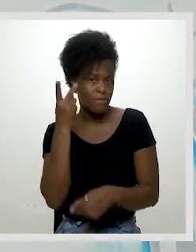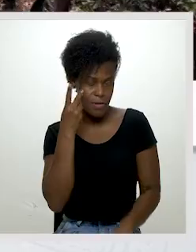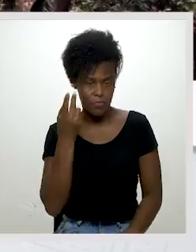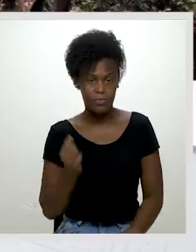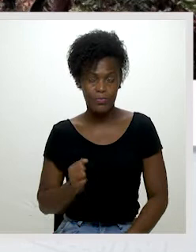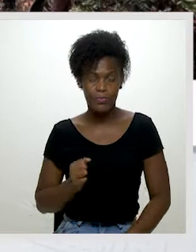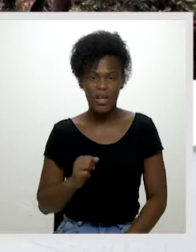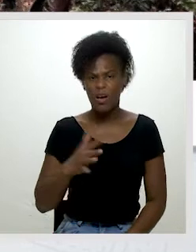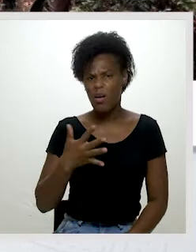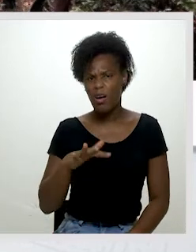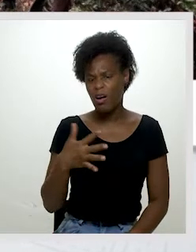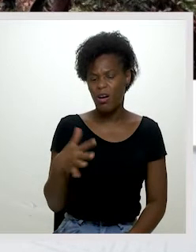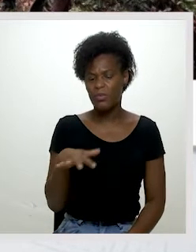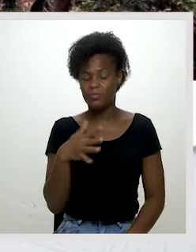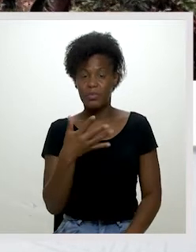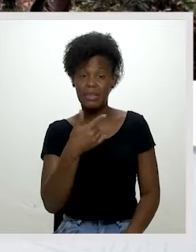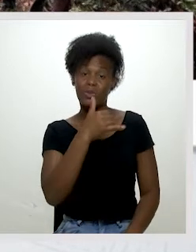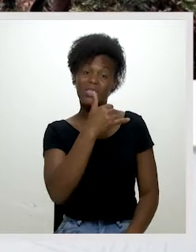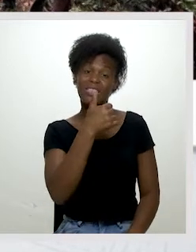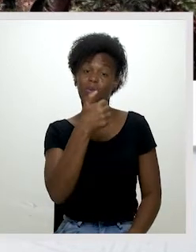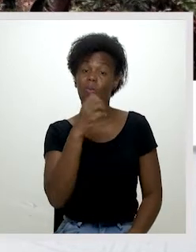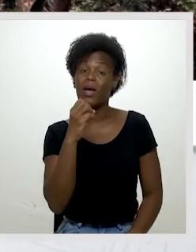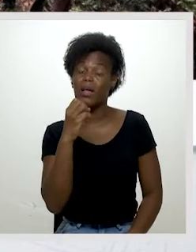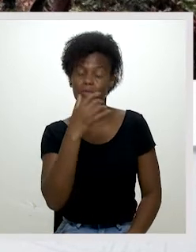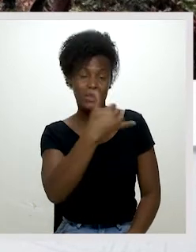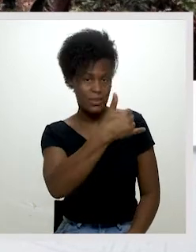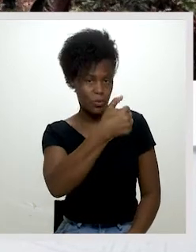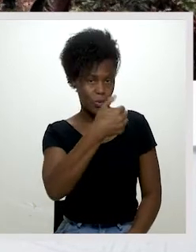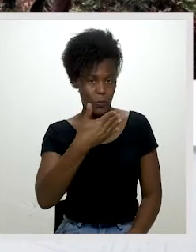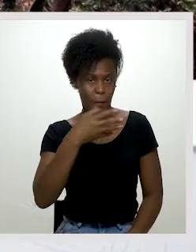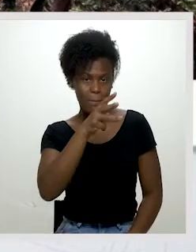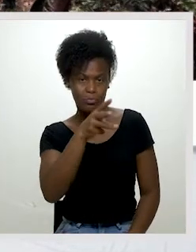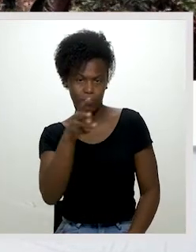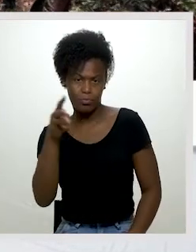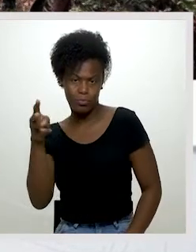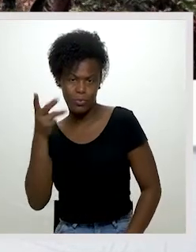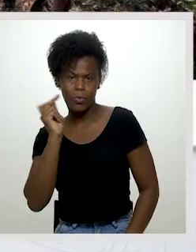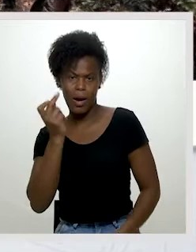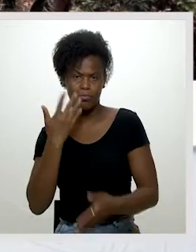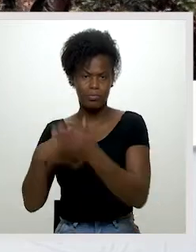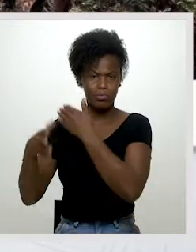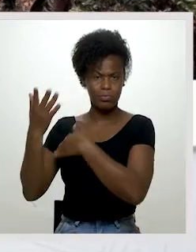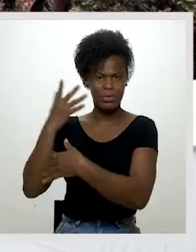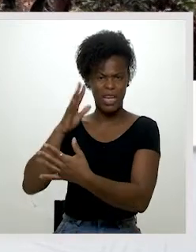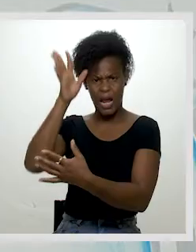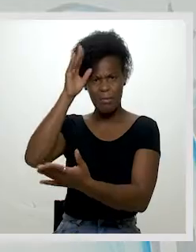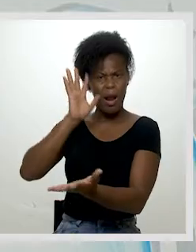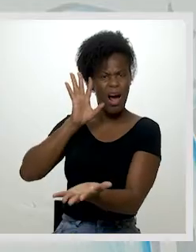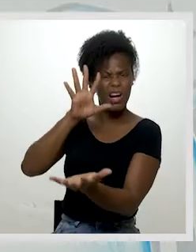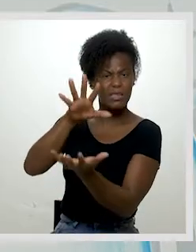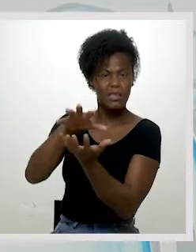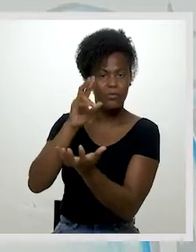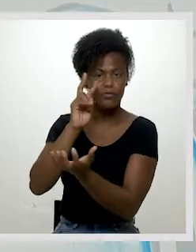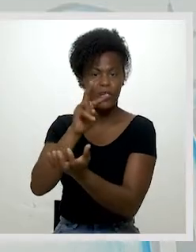vivos. Há cerca de 251 milhões de anos apareceram os dinossauros, que vocês